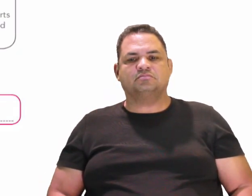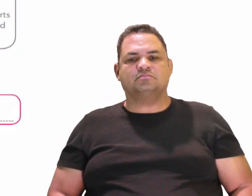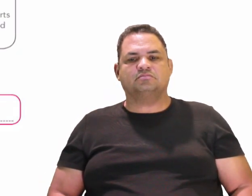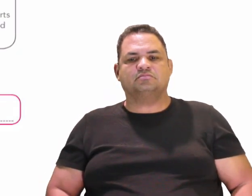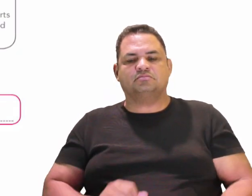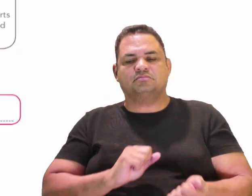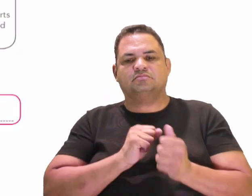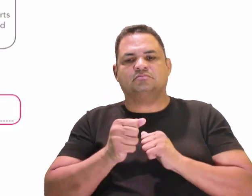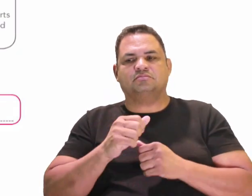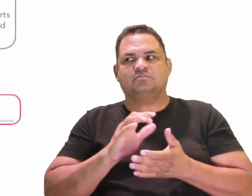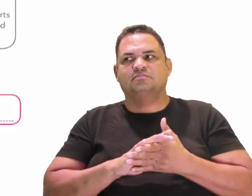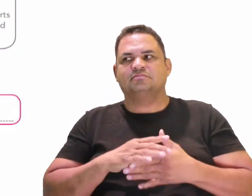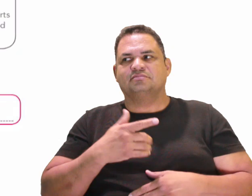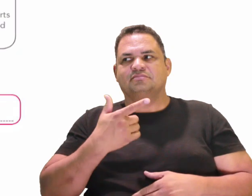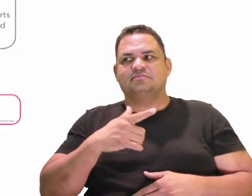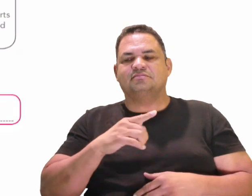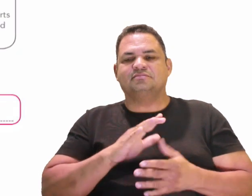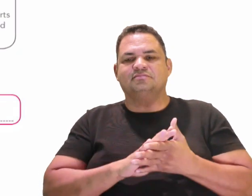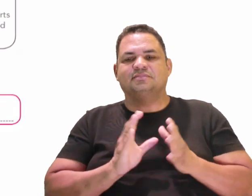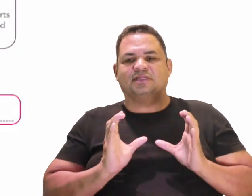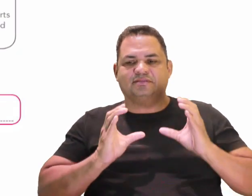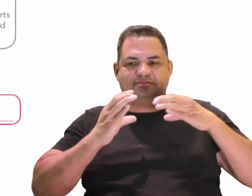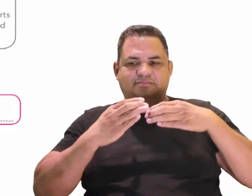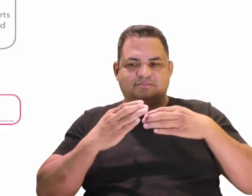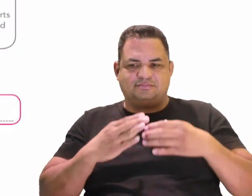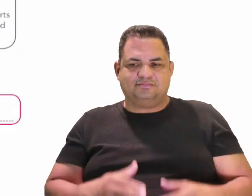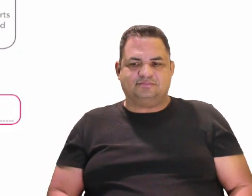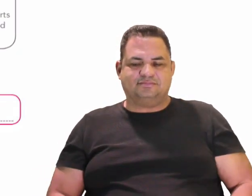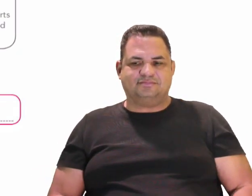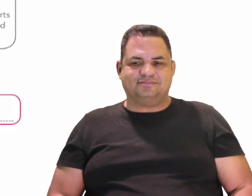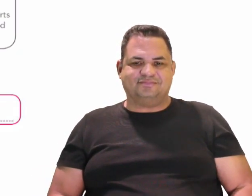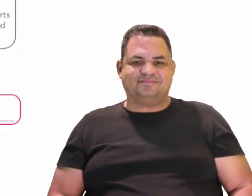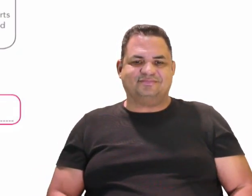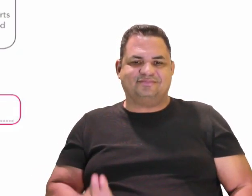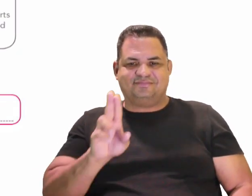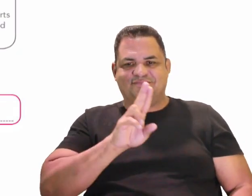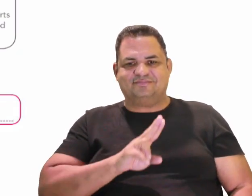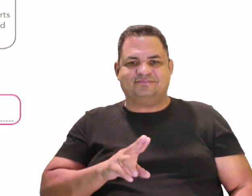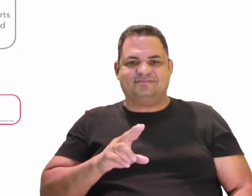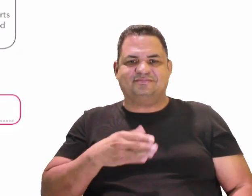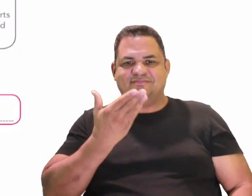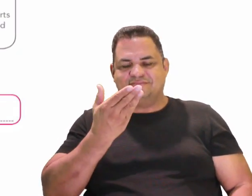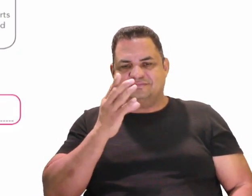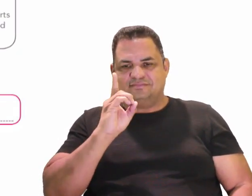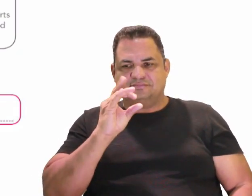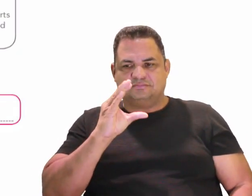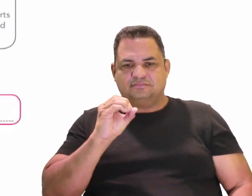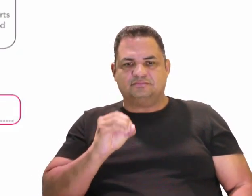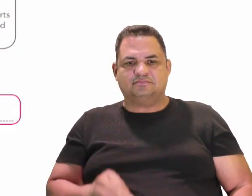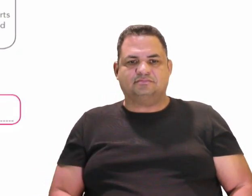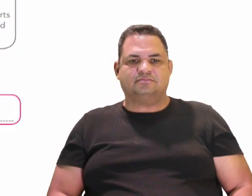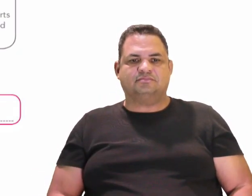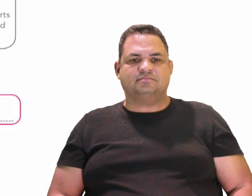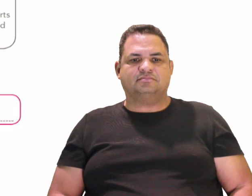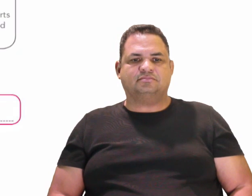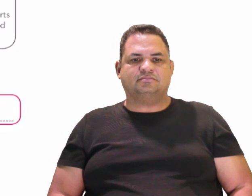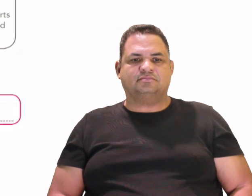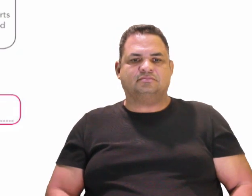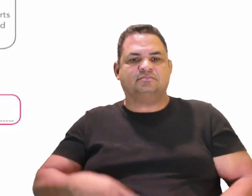tá doido. Esportes que não têm times, certo? Aí você usa o do. Por exemplo, gymnastics,